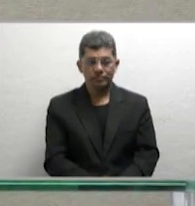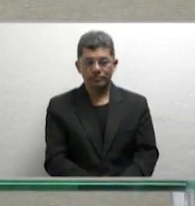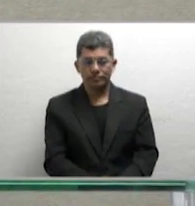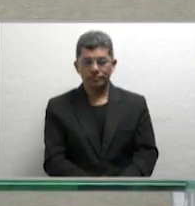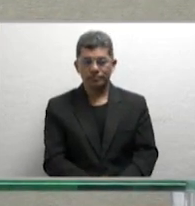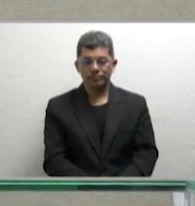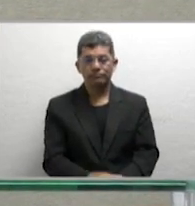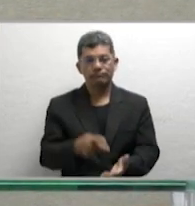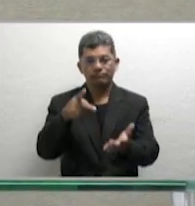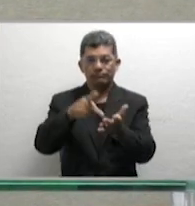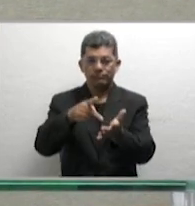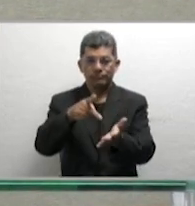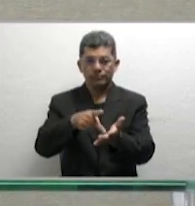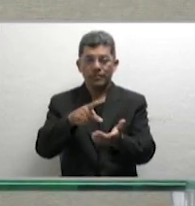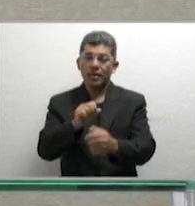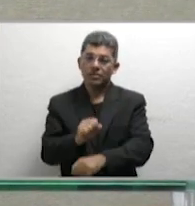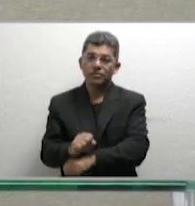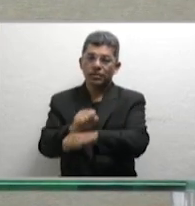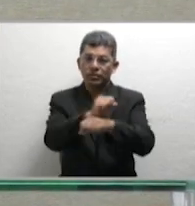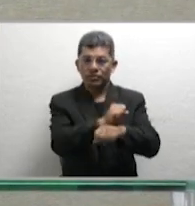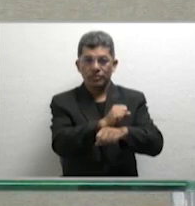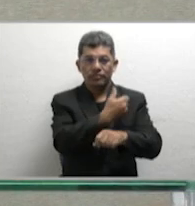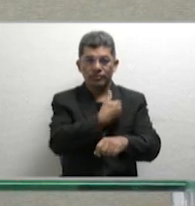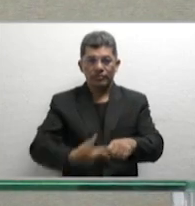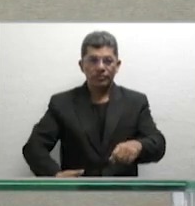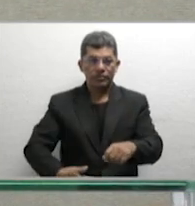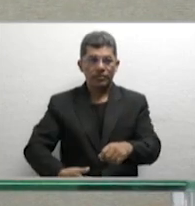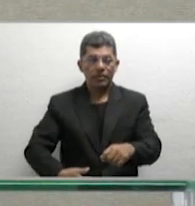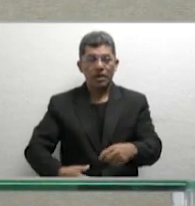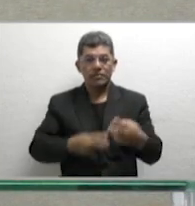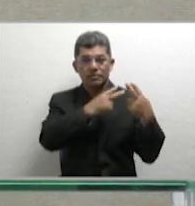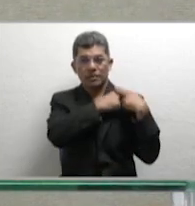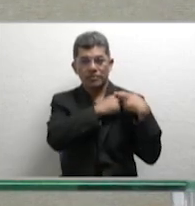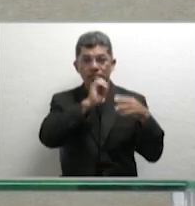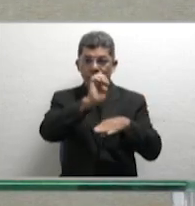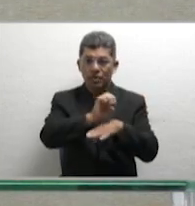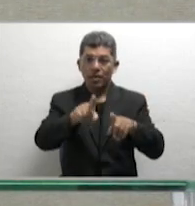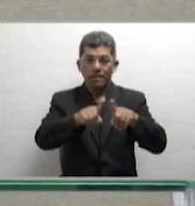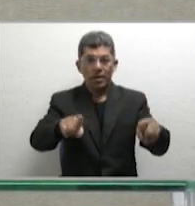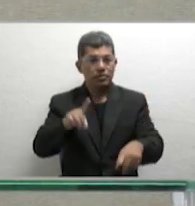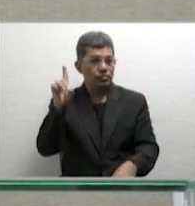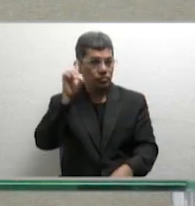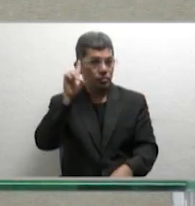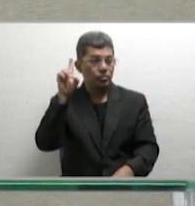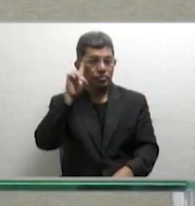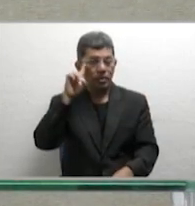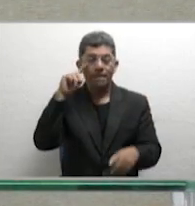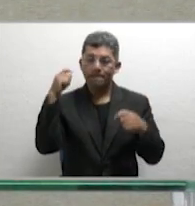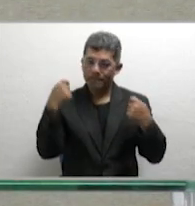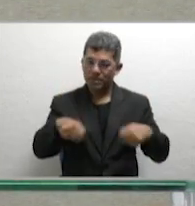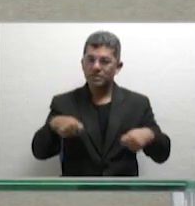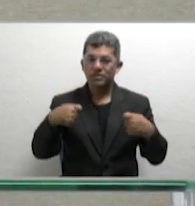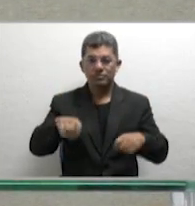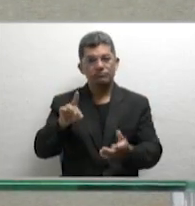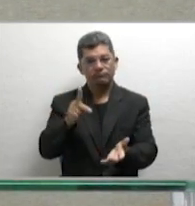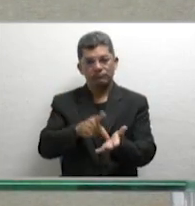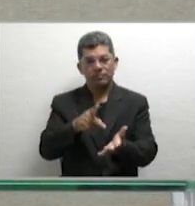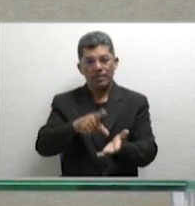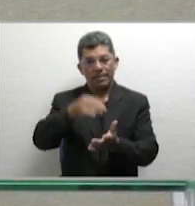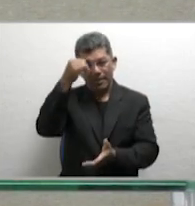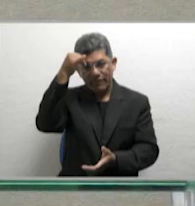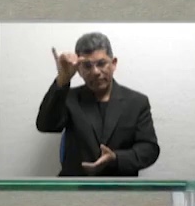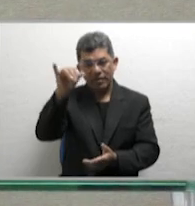é fato que segurança pública é dever do Estado, mas a cada dia precisa, de fato, ser entendido